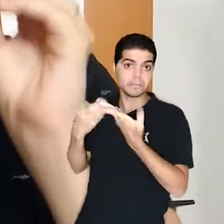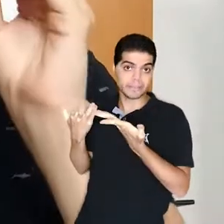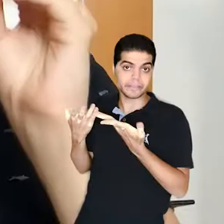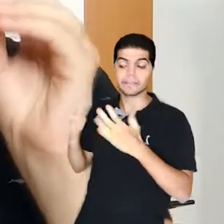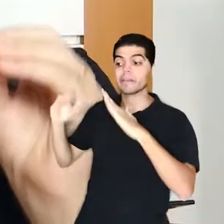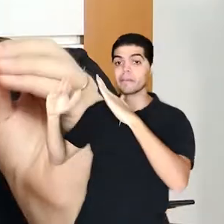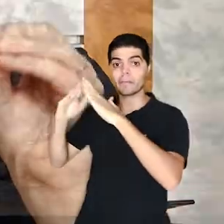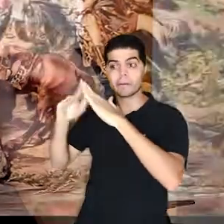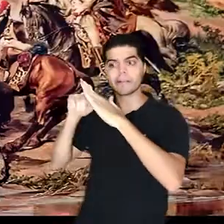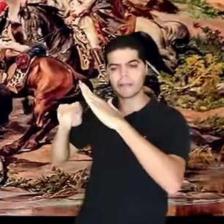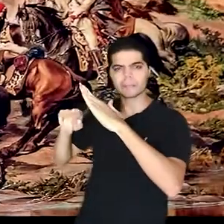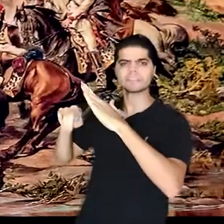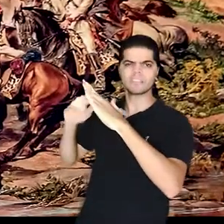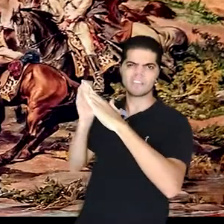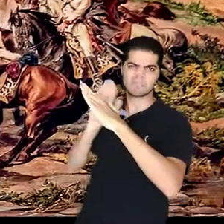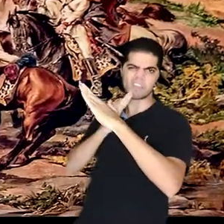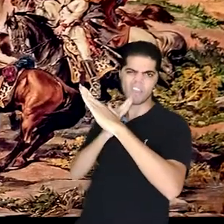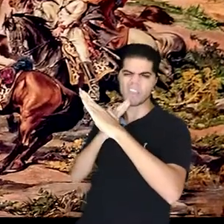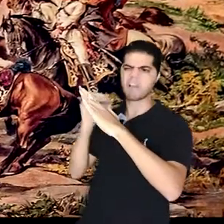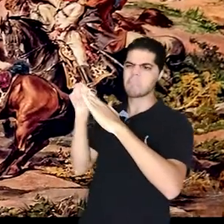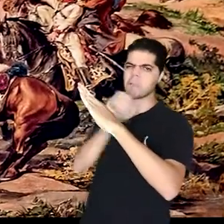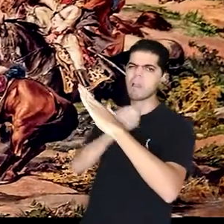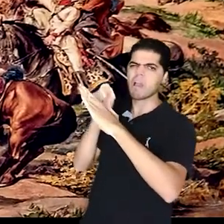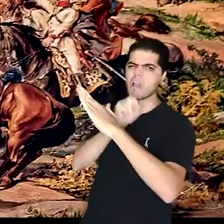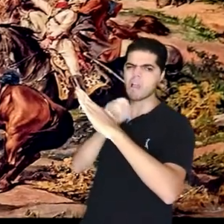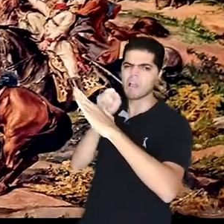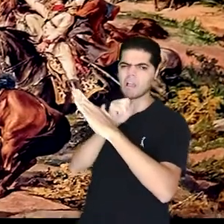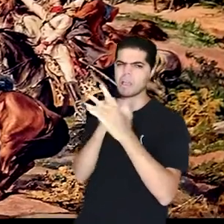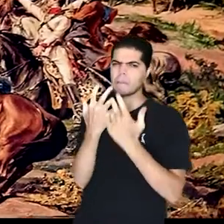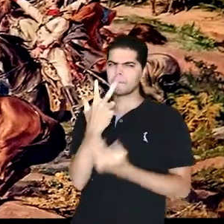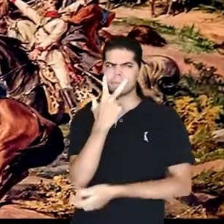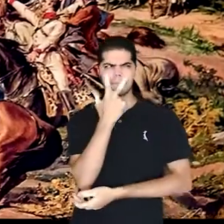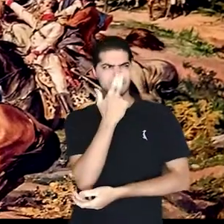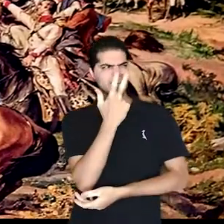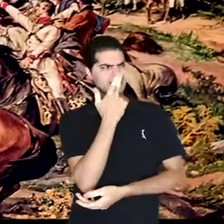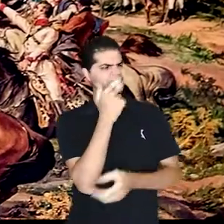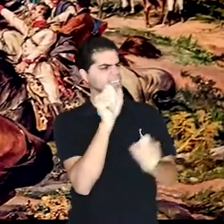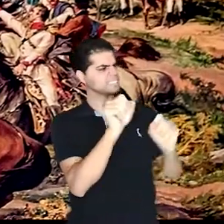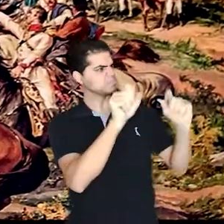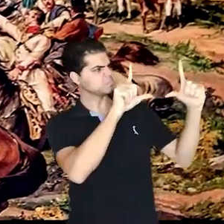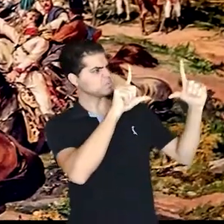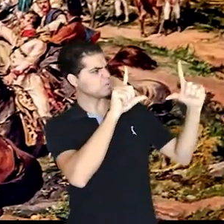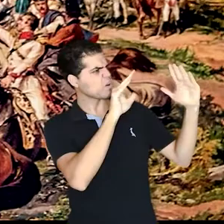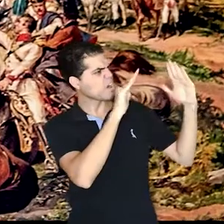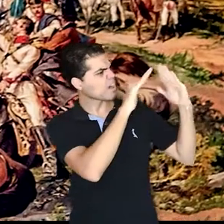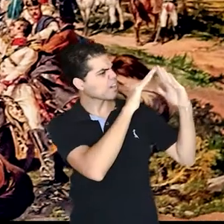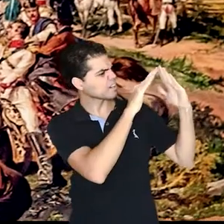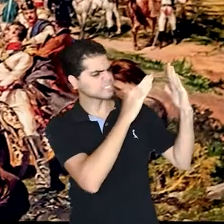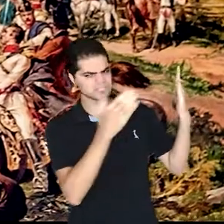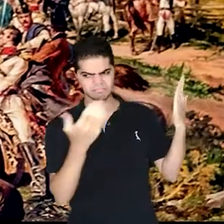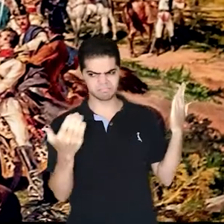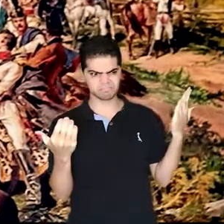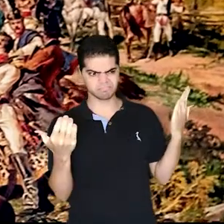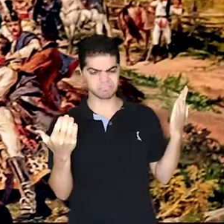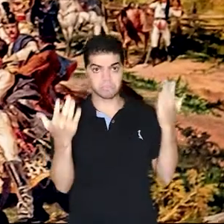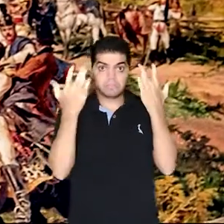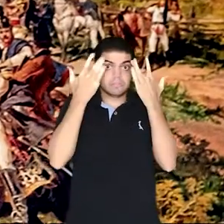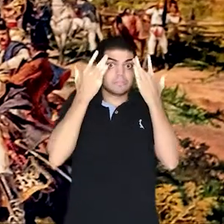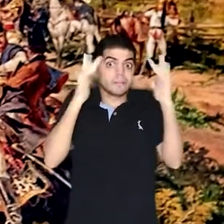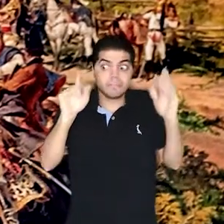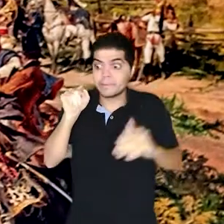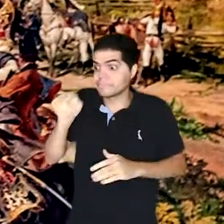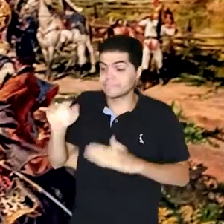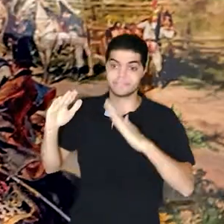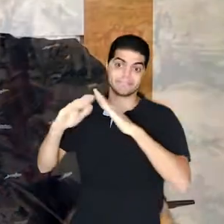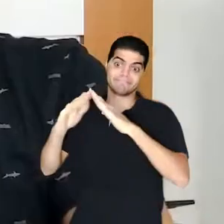casa antiga em São Paulo, parecida com a casa que aparece no quadro do Pedro Américo. Quer dizer, não sabemos nem se essa casa